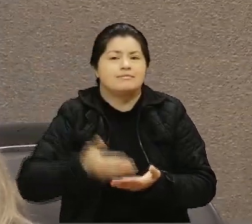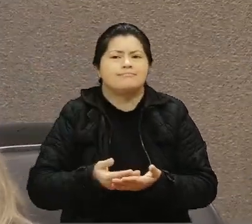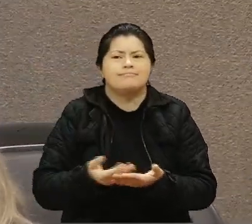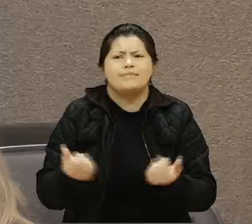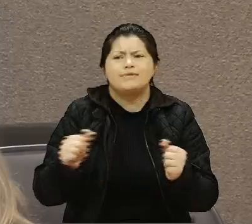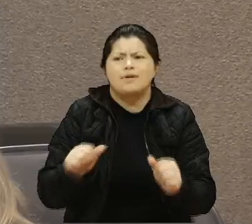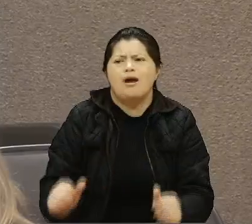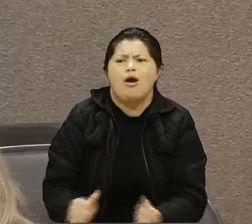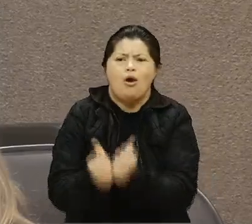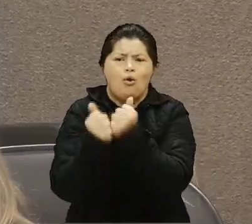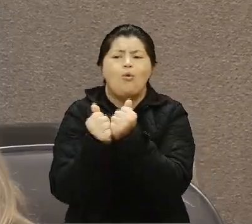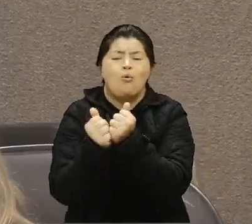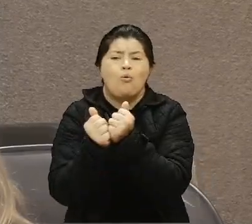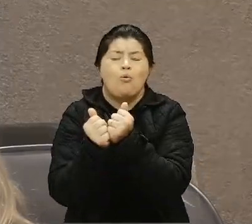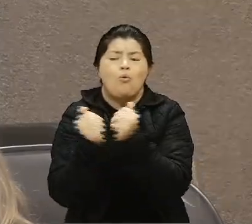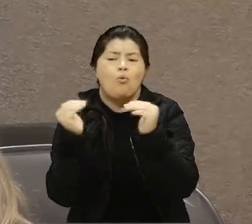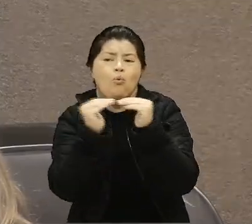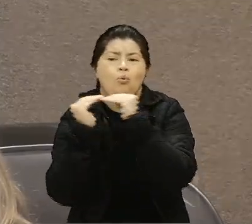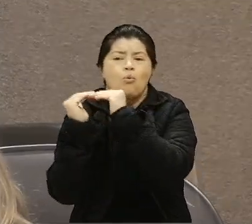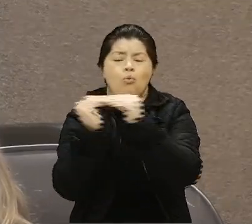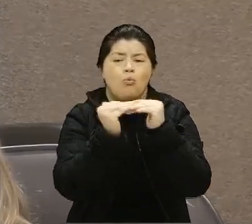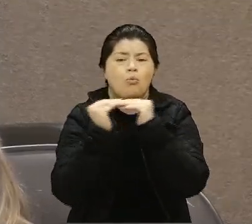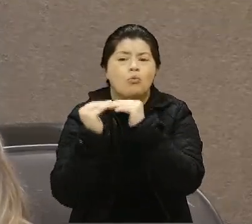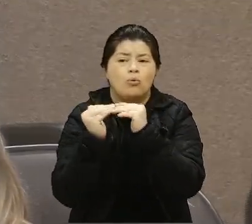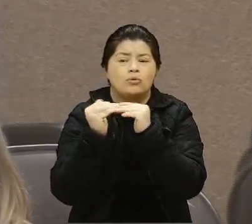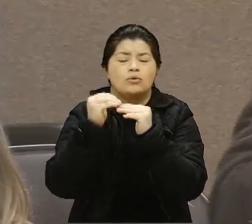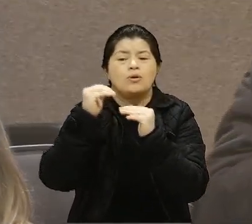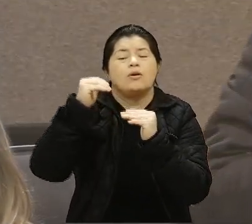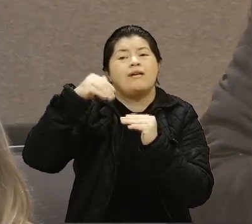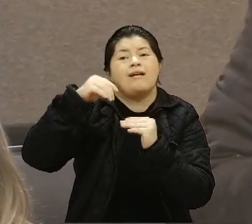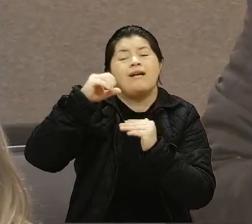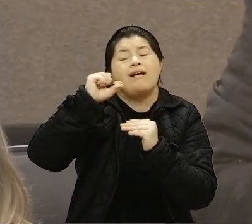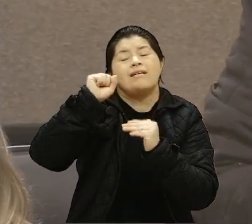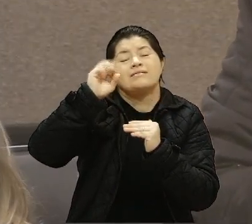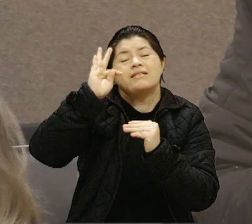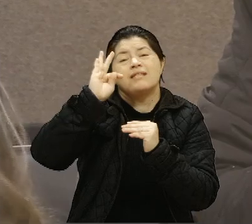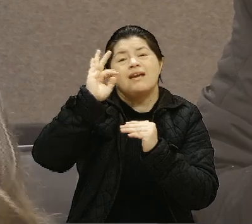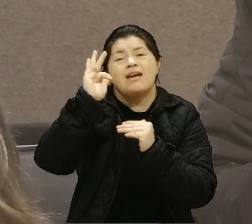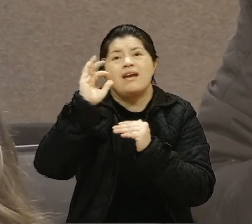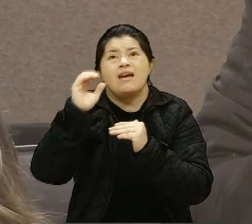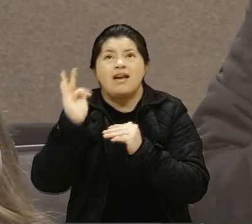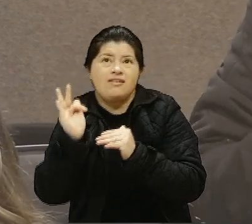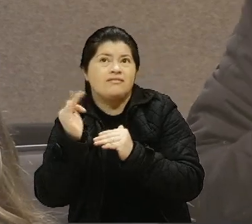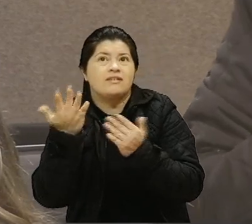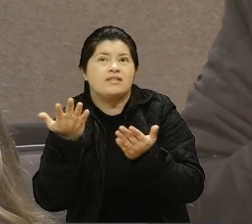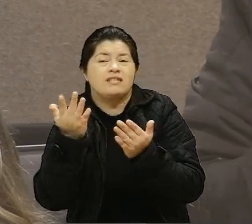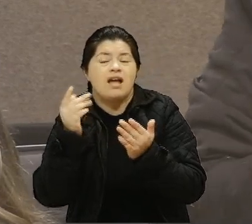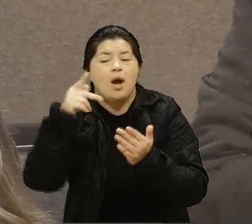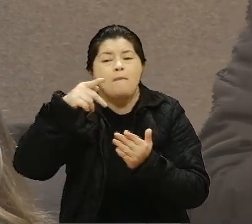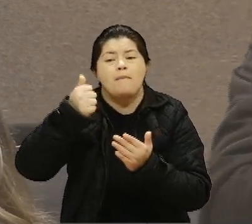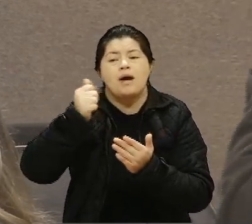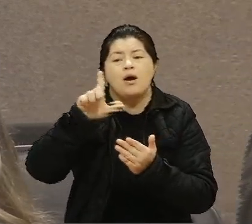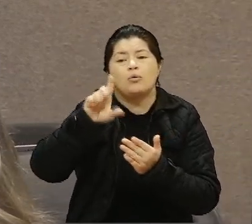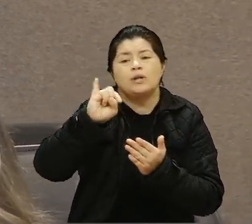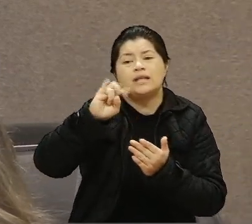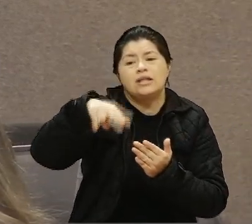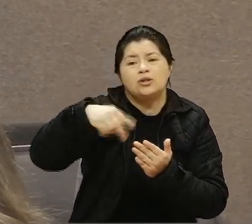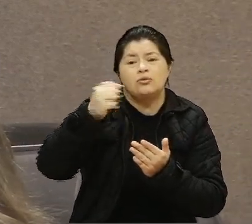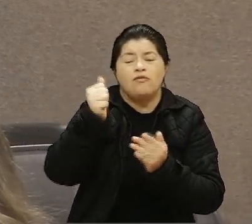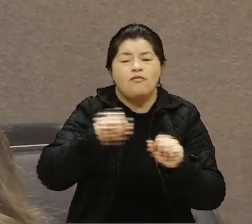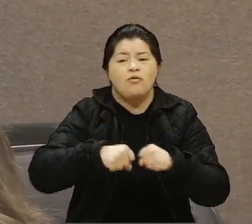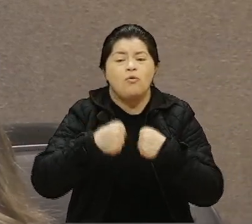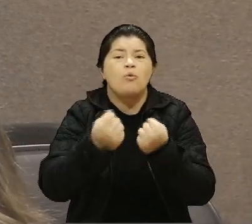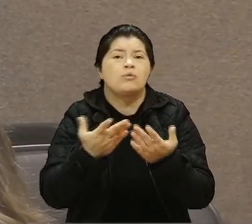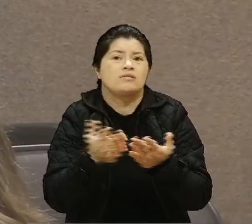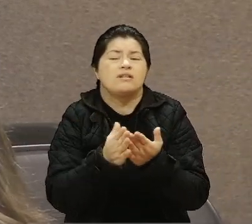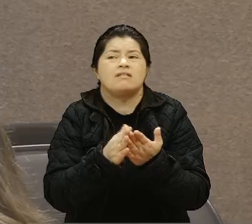eles fizeram, STF e Michel Temer, Aécio e Paulinho da Força, não vai funcionar porque o Trump lá